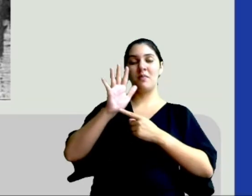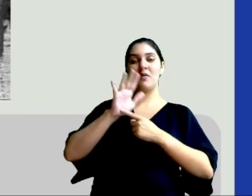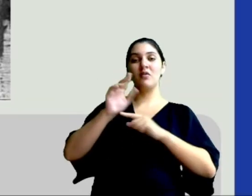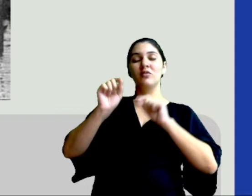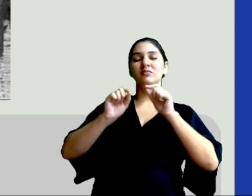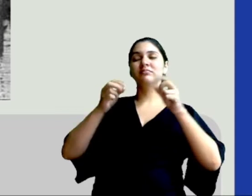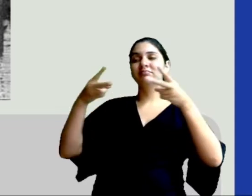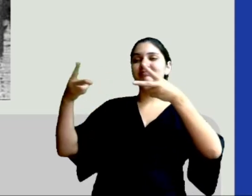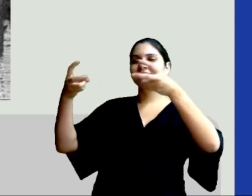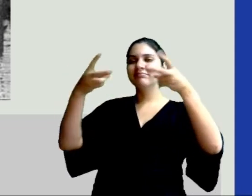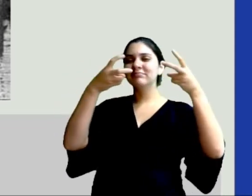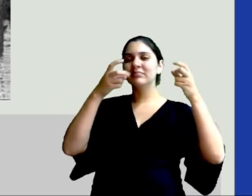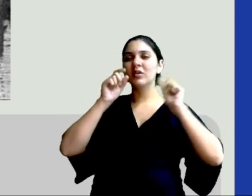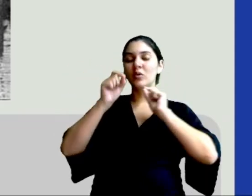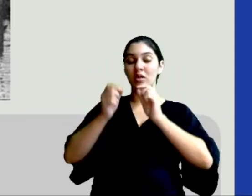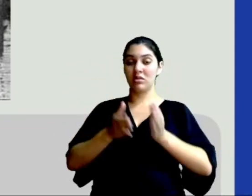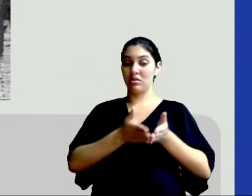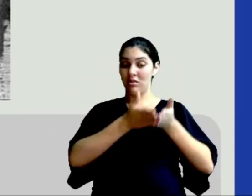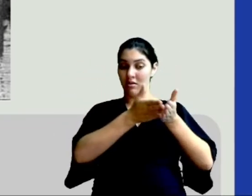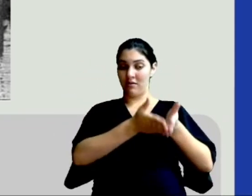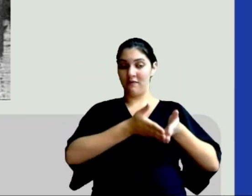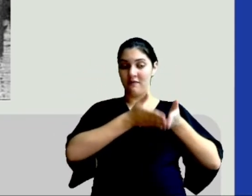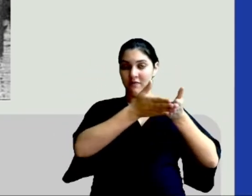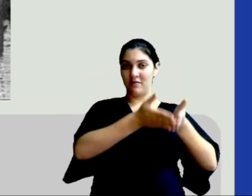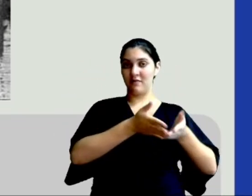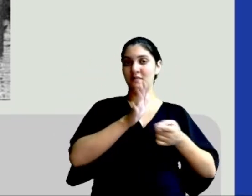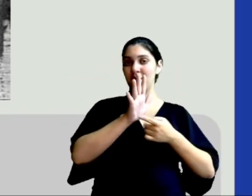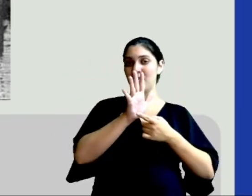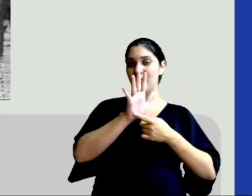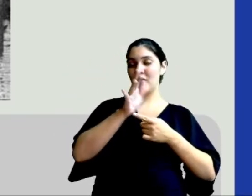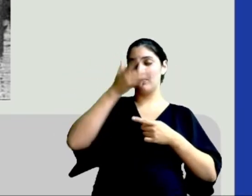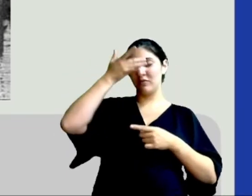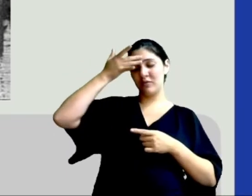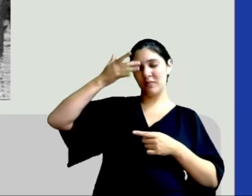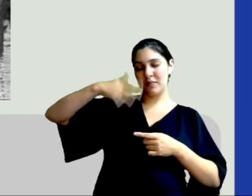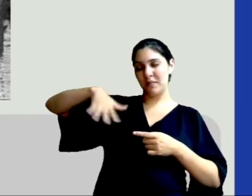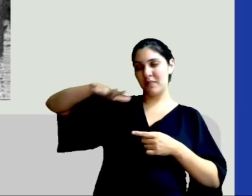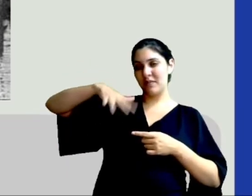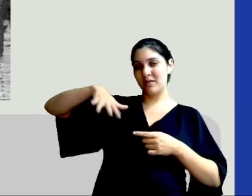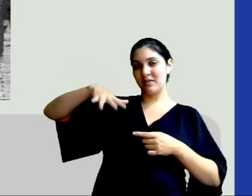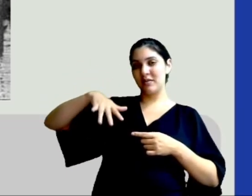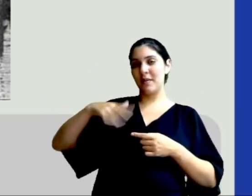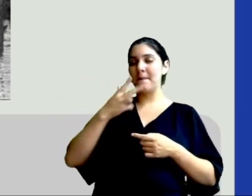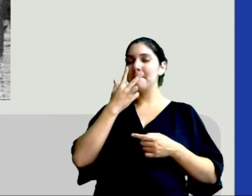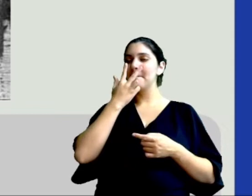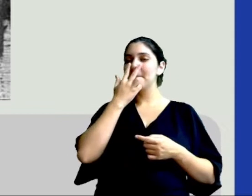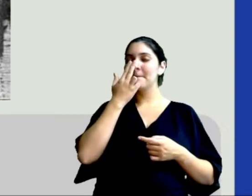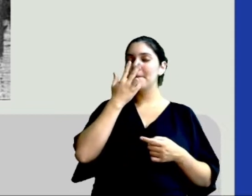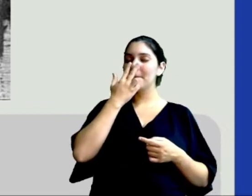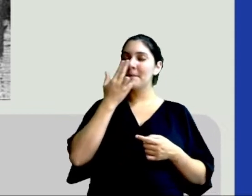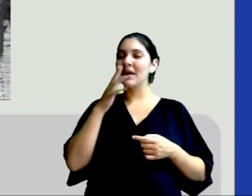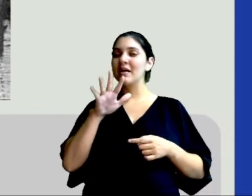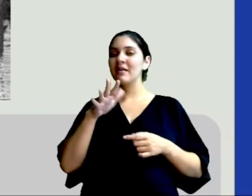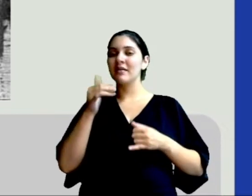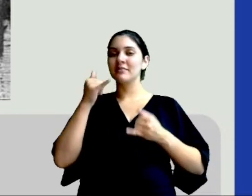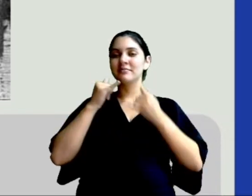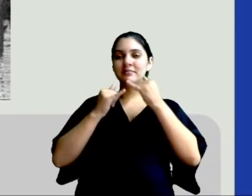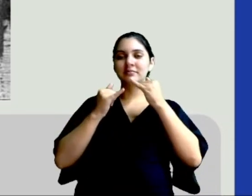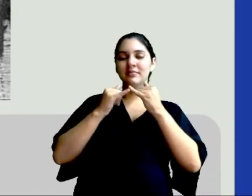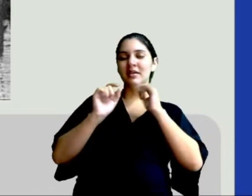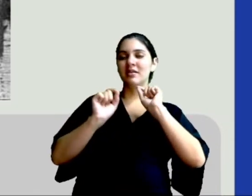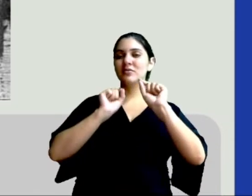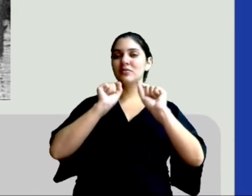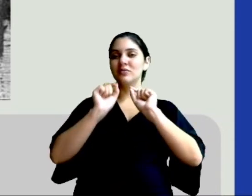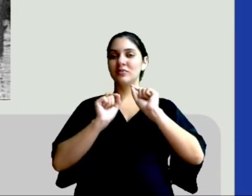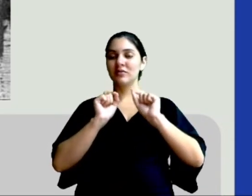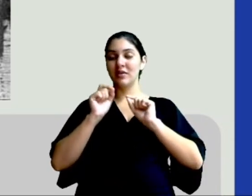vocês observarem, são navios que mostram pessoas que aparentemente